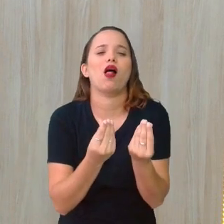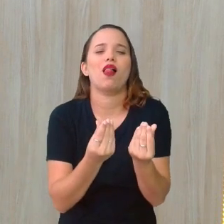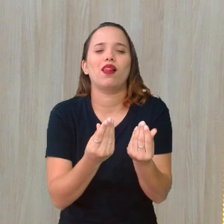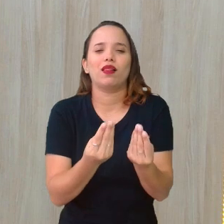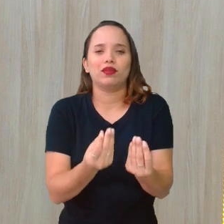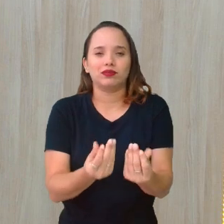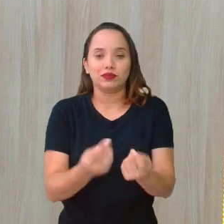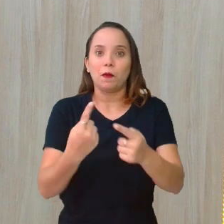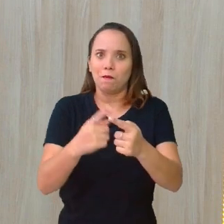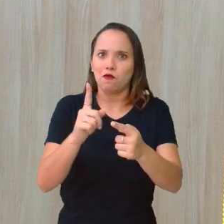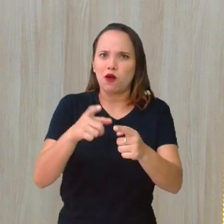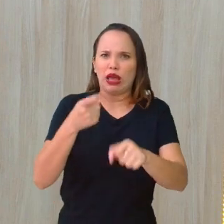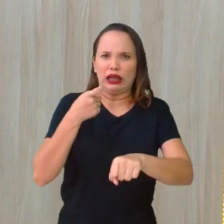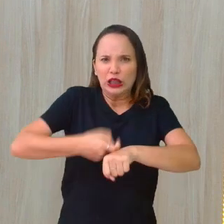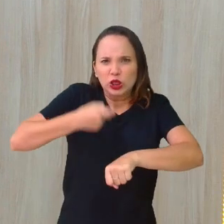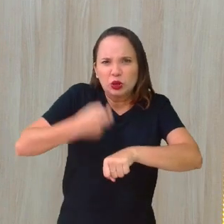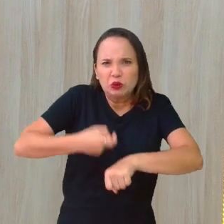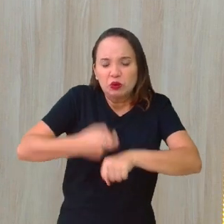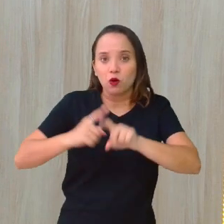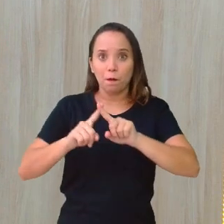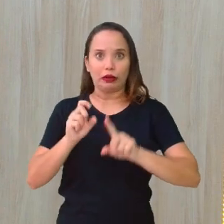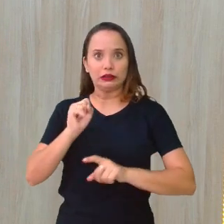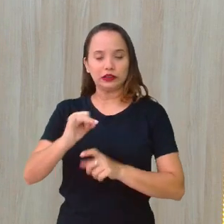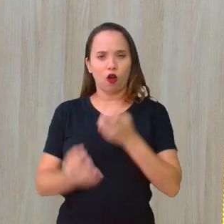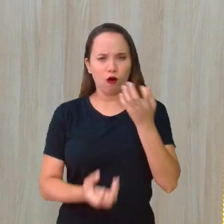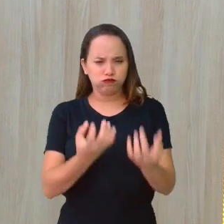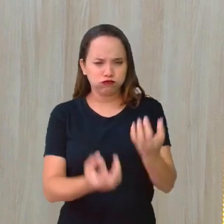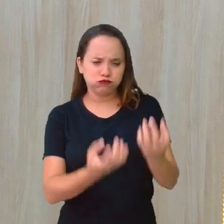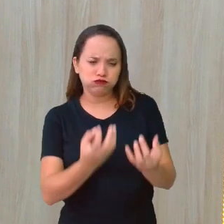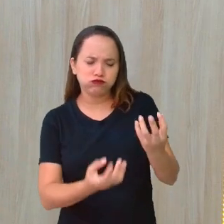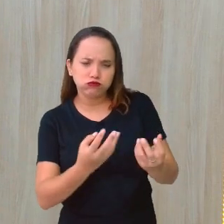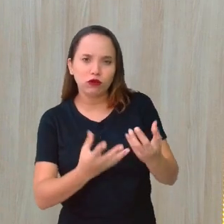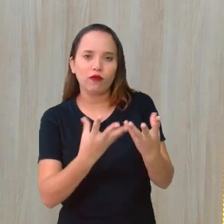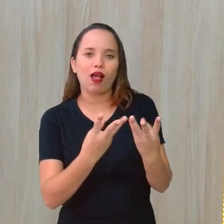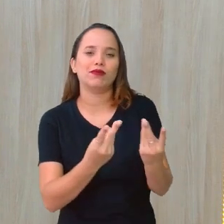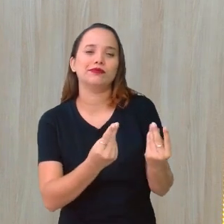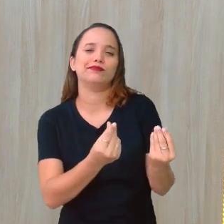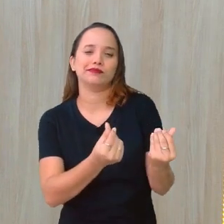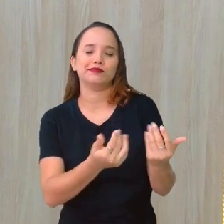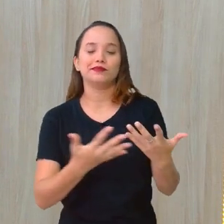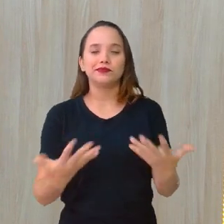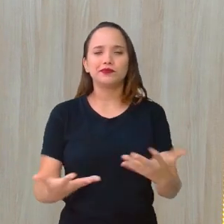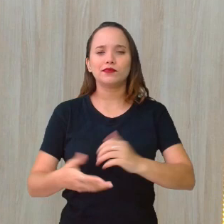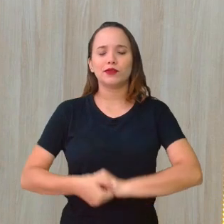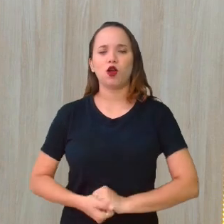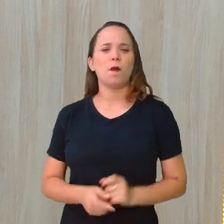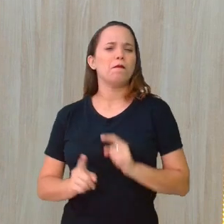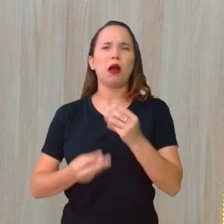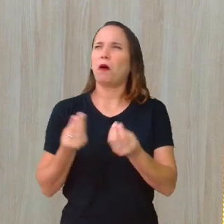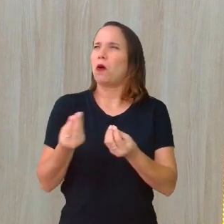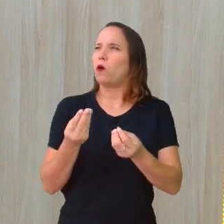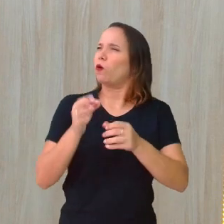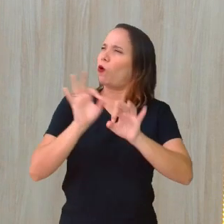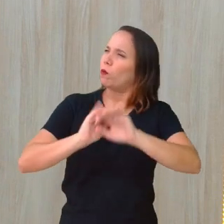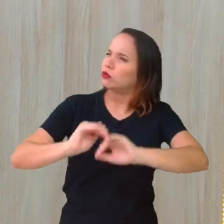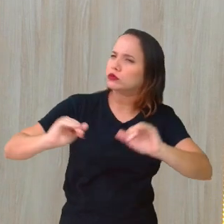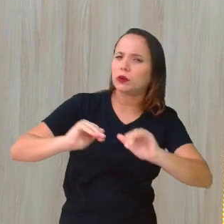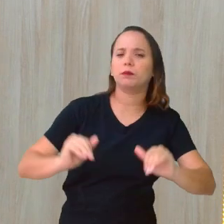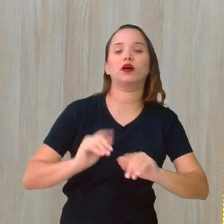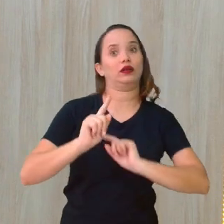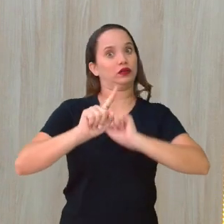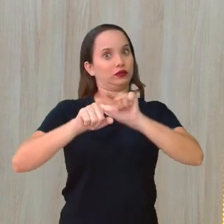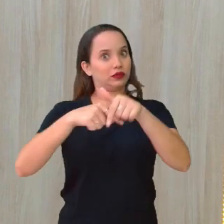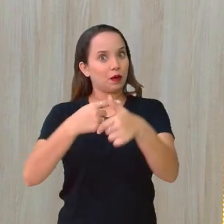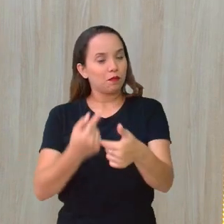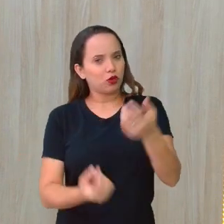macio, né, porque ele é bem duro, né? Então, depois que a gente ferve ele na panela, beleza. E aí, prof, como é que a gente separa? Depois dele ter fervido